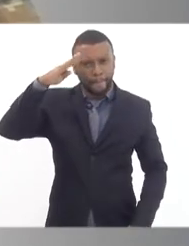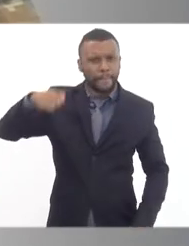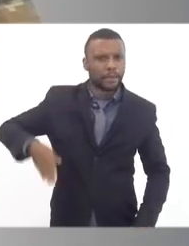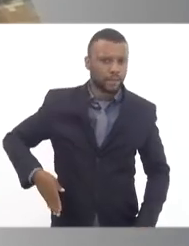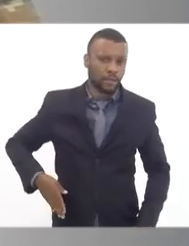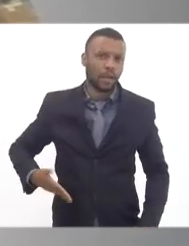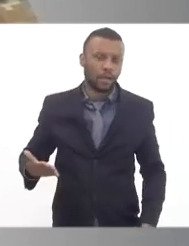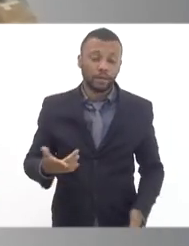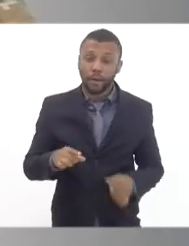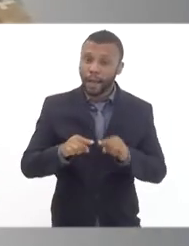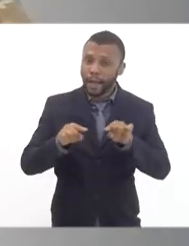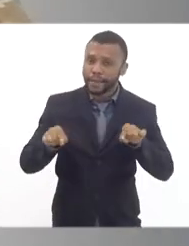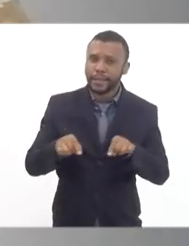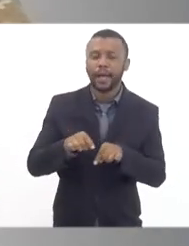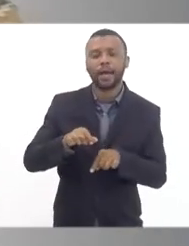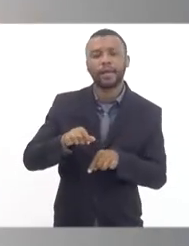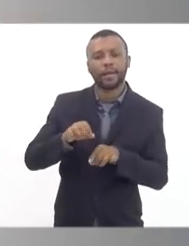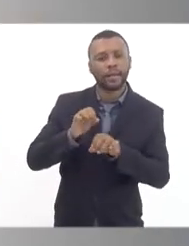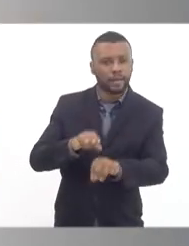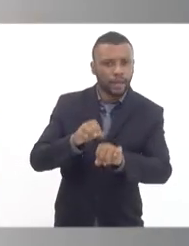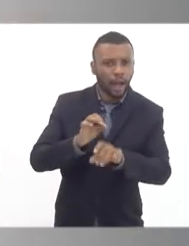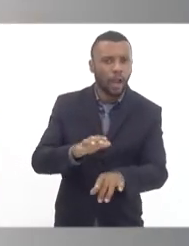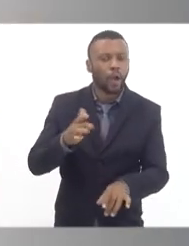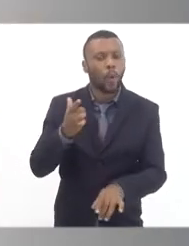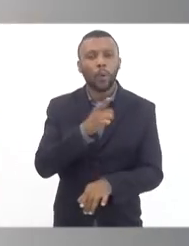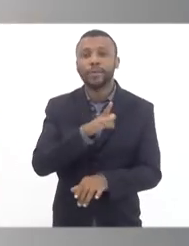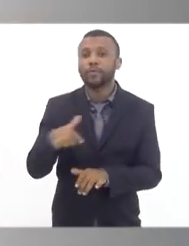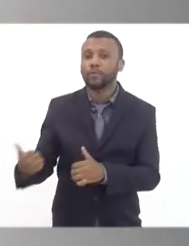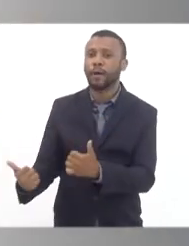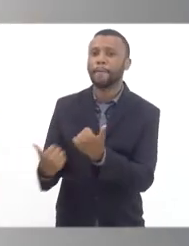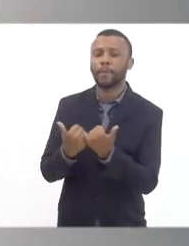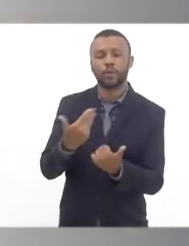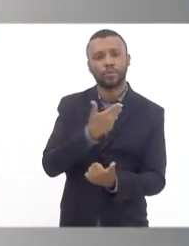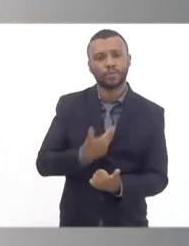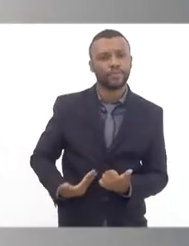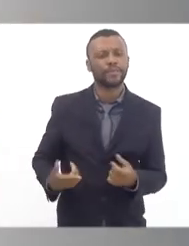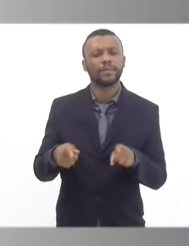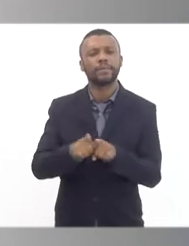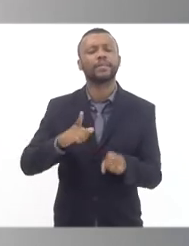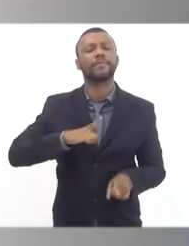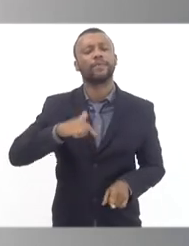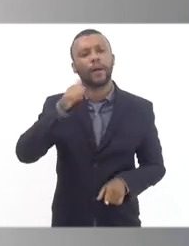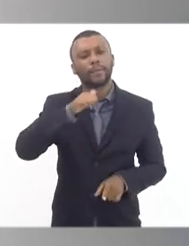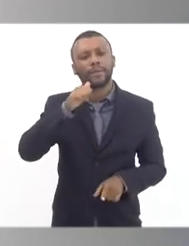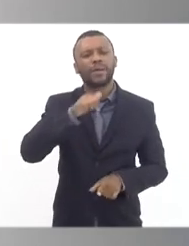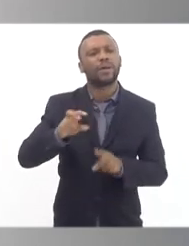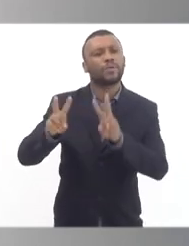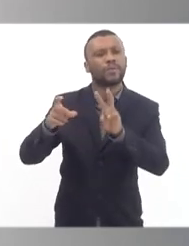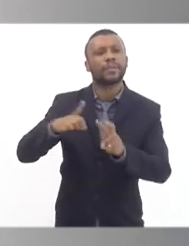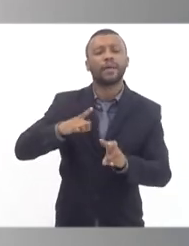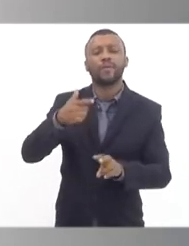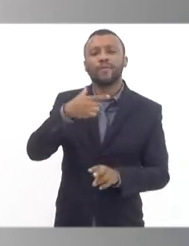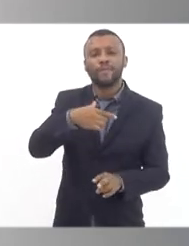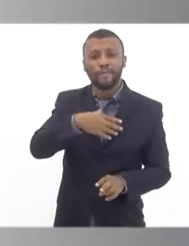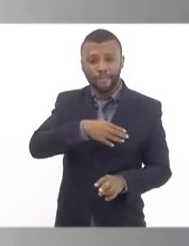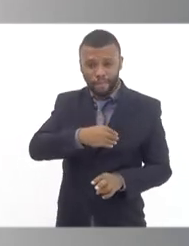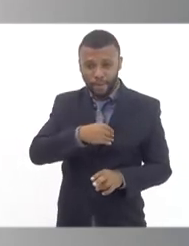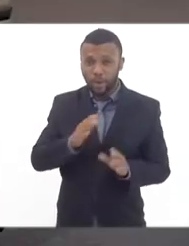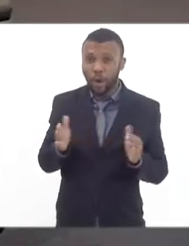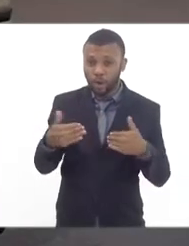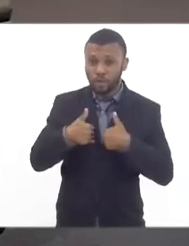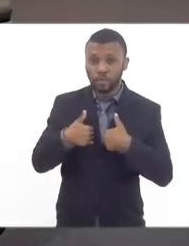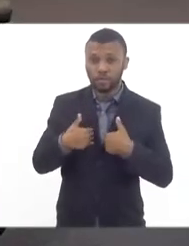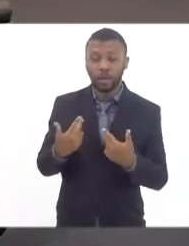de aula conseguimos também com o apoio do governo do Estado. E para a menina que falou sobre... tem um filho autista, né? Eu tenho um sobrinho